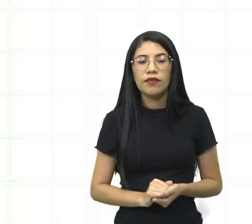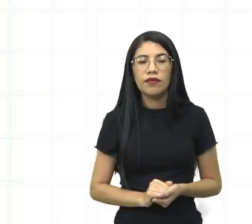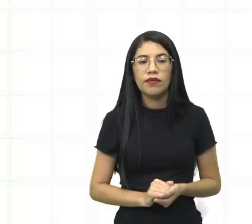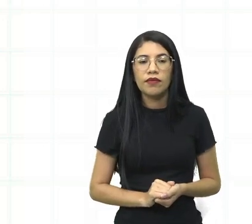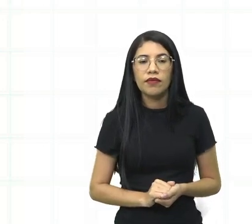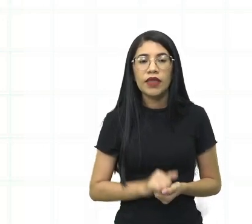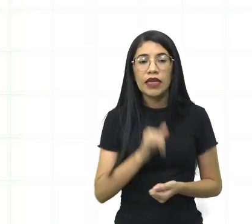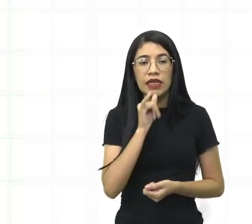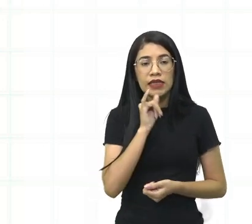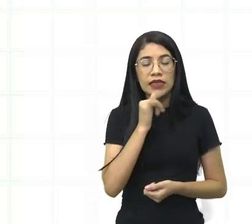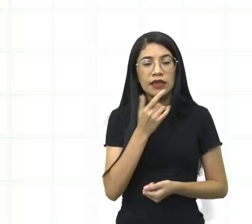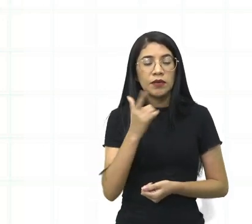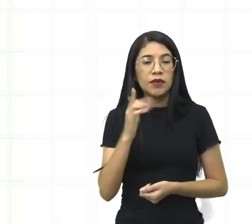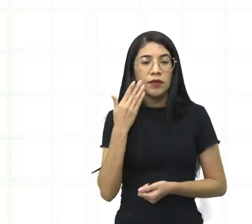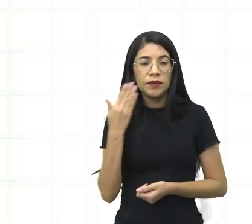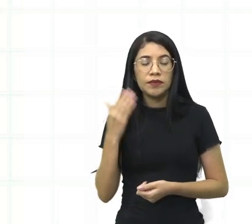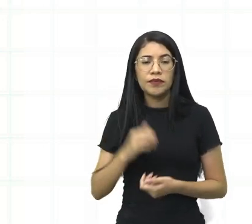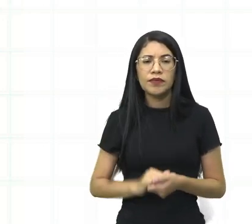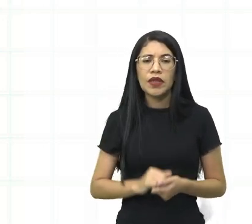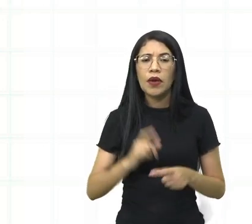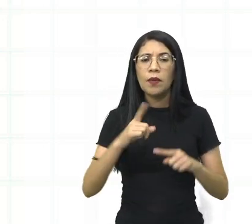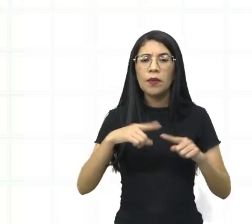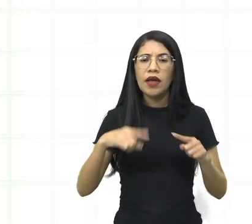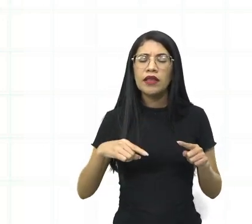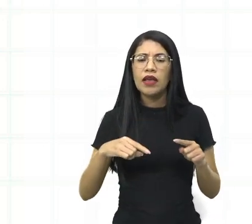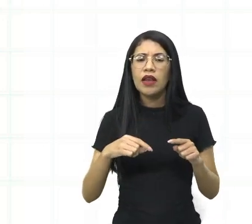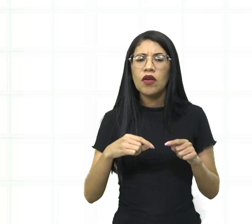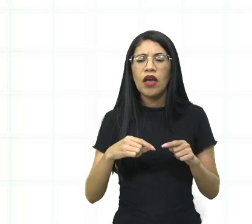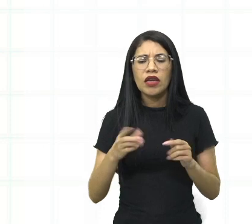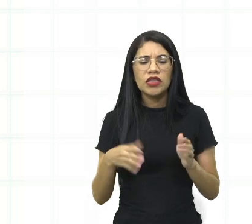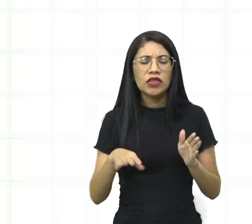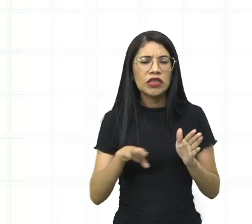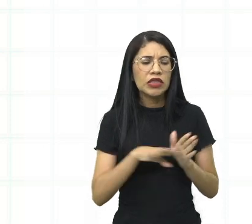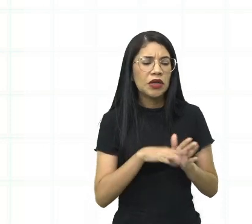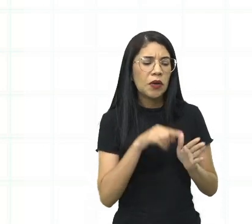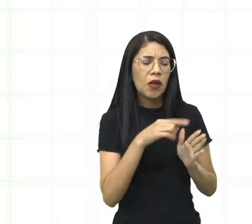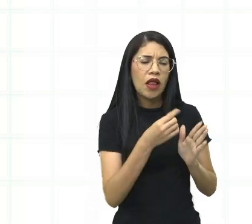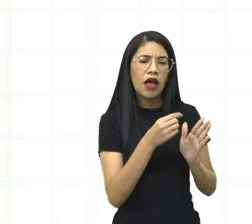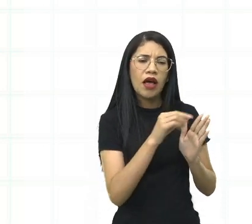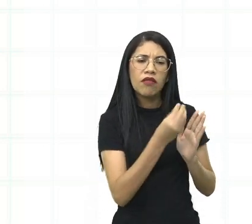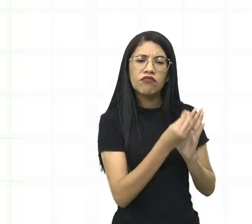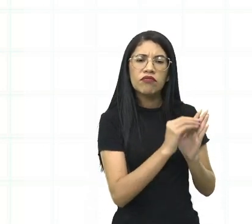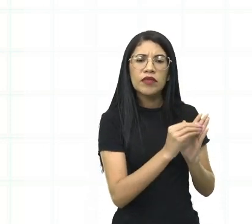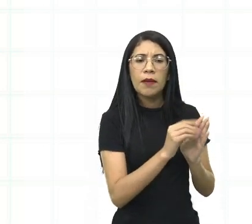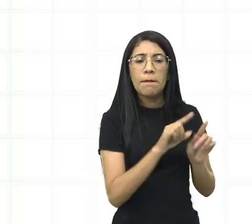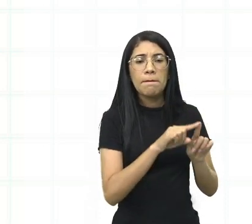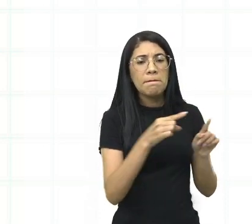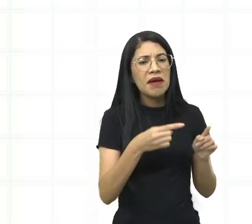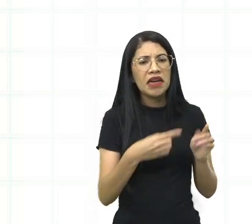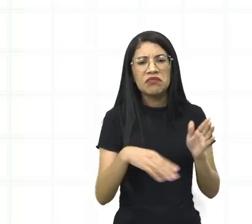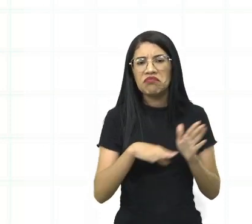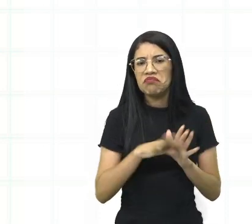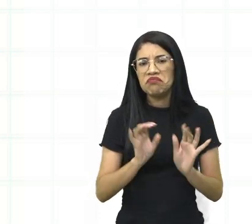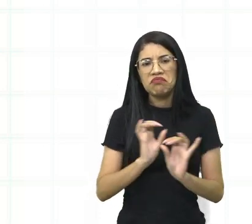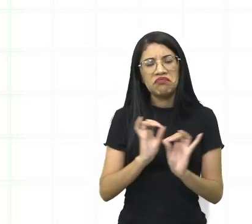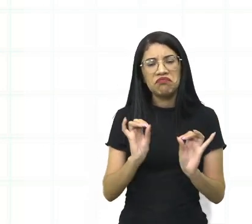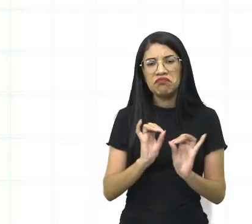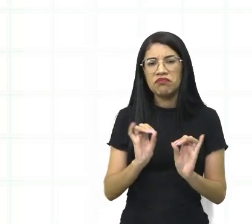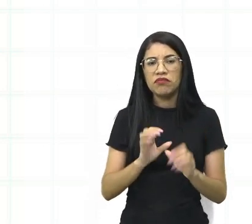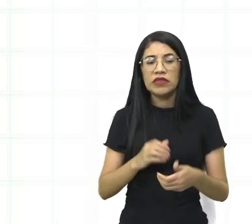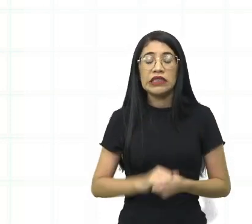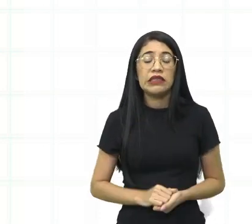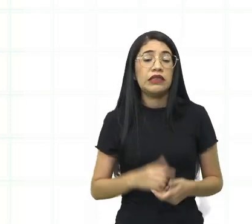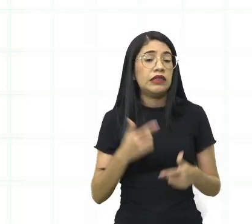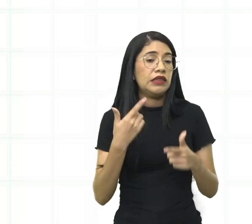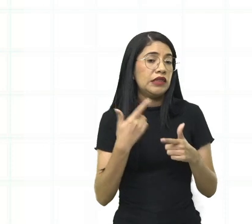uma? Produto consta como recebido, porém não foi entregue. Meu Deus do céu, esse aqui dá